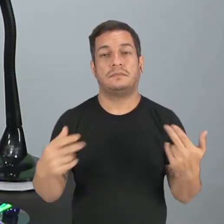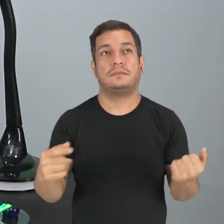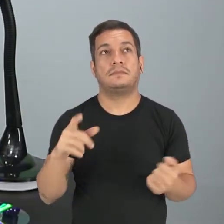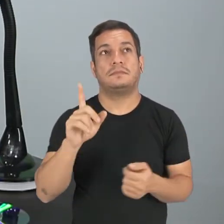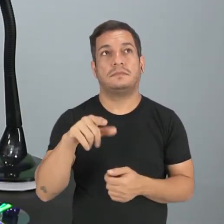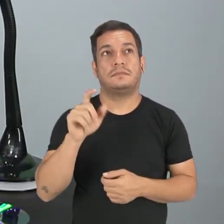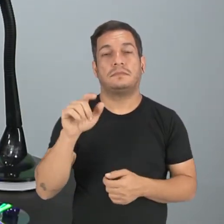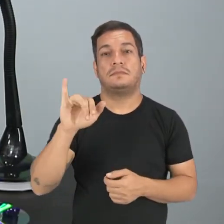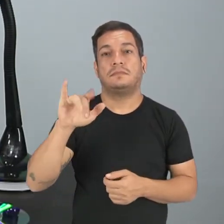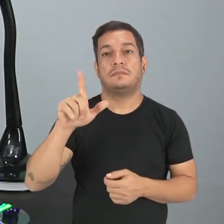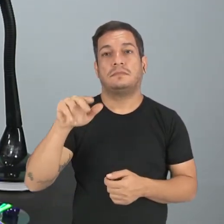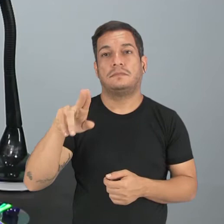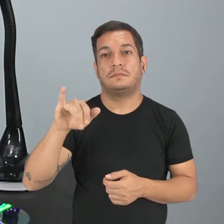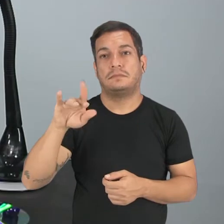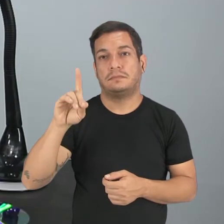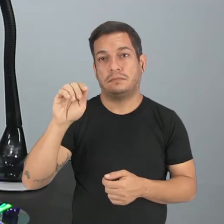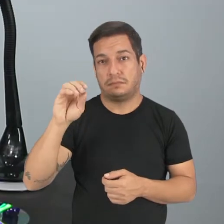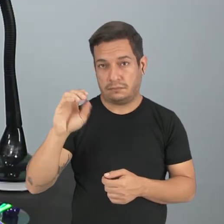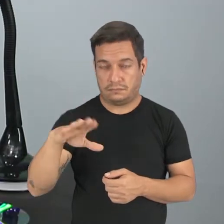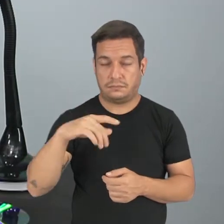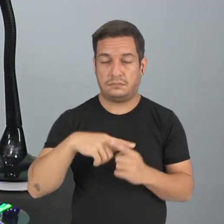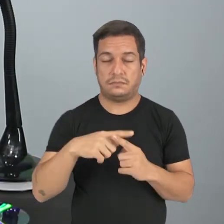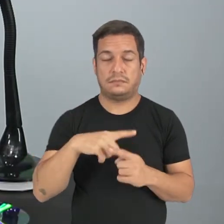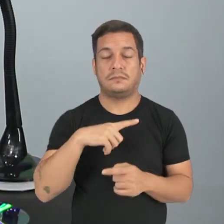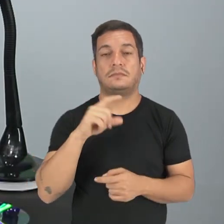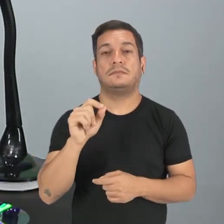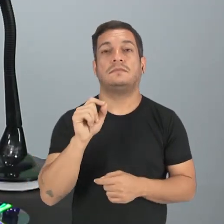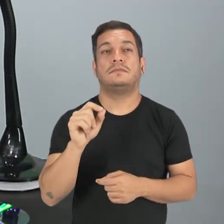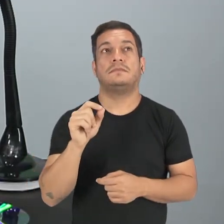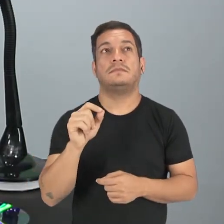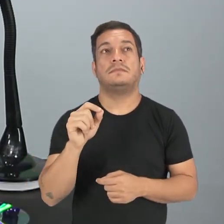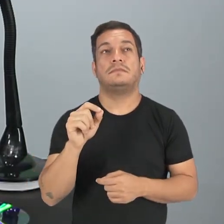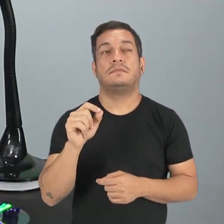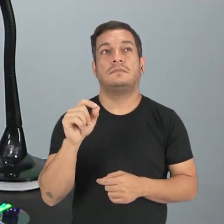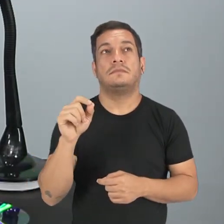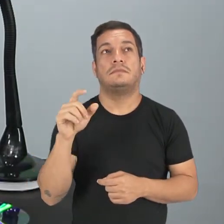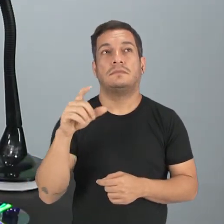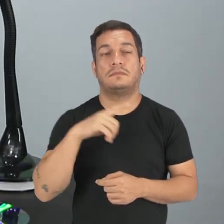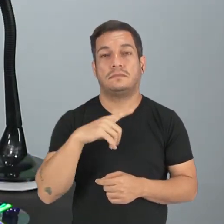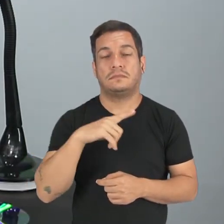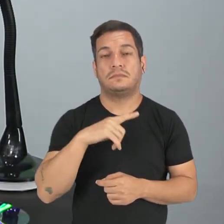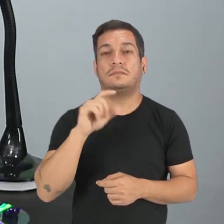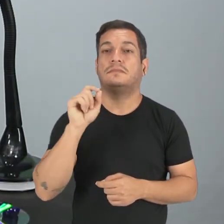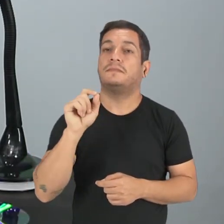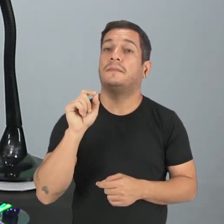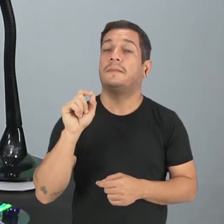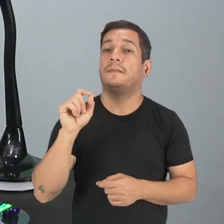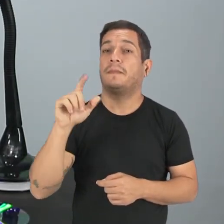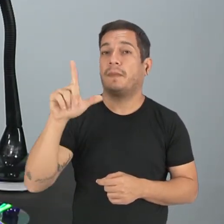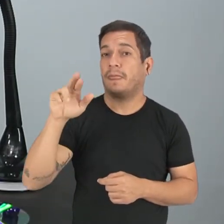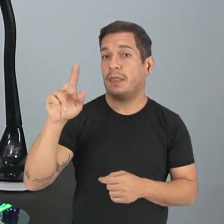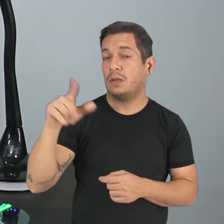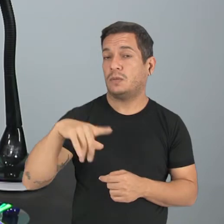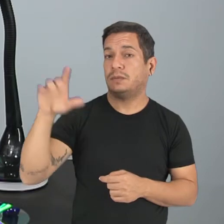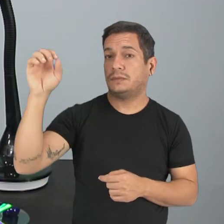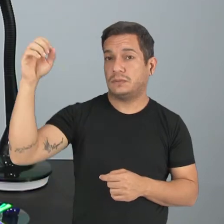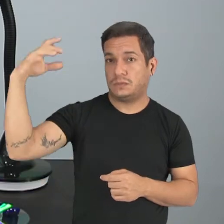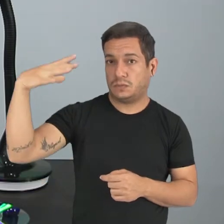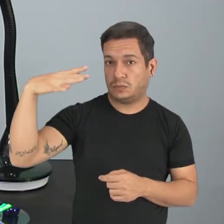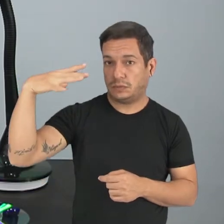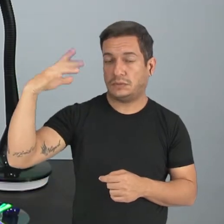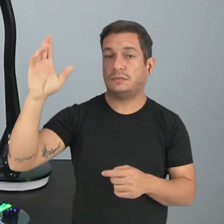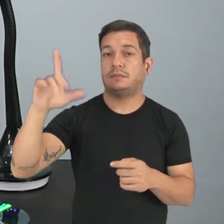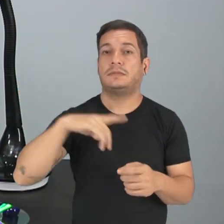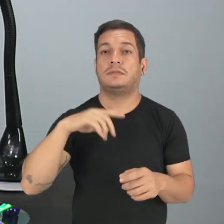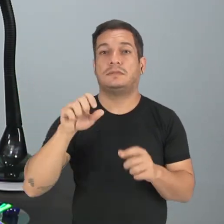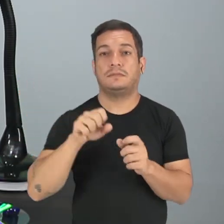objeto iluminado, porque ele recebeu luz, né, para ele